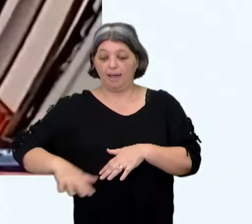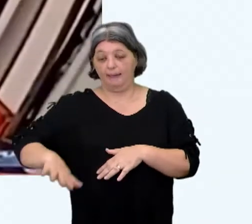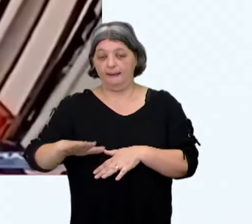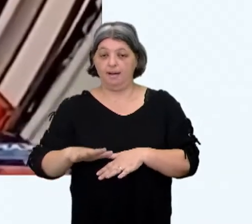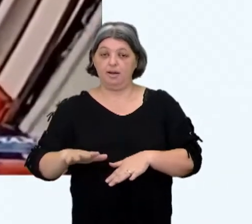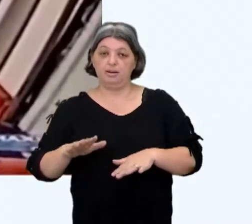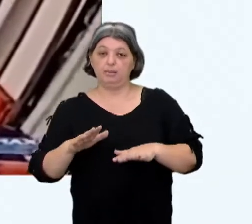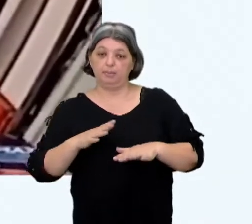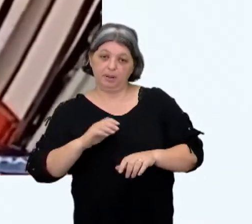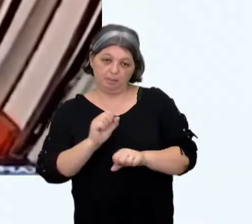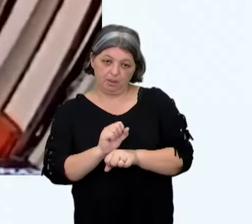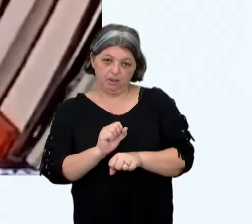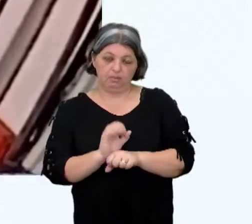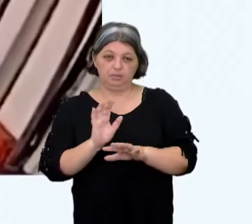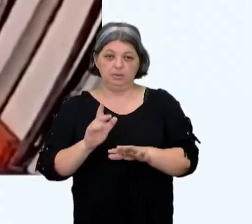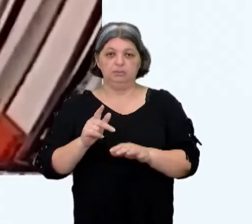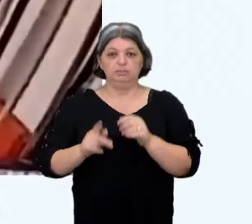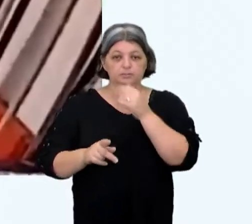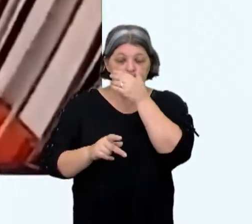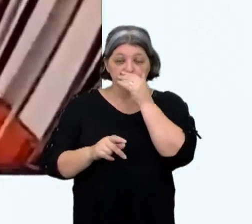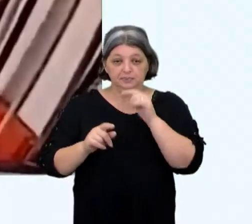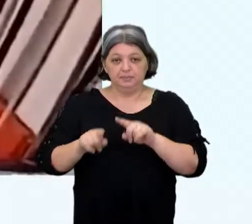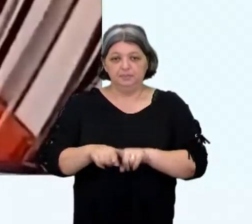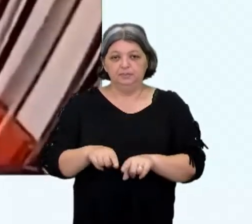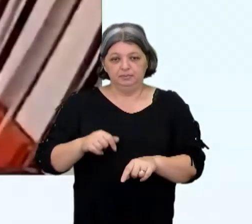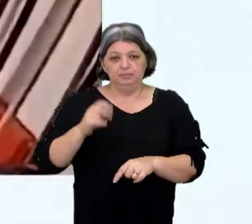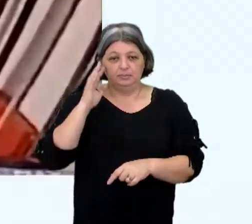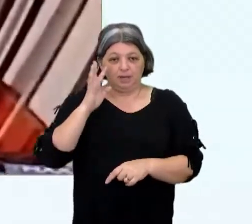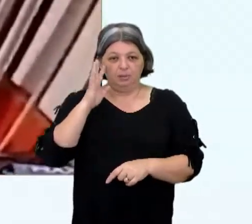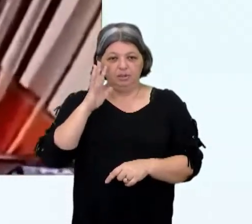aqui são mais frequentes do que imaginamos.